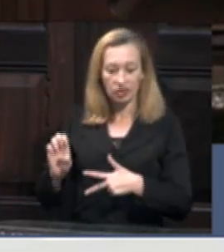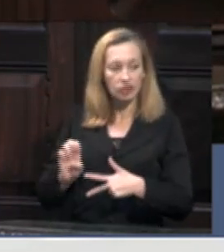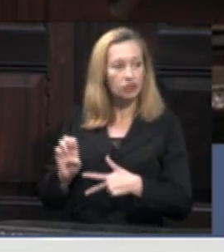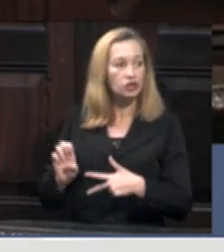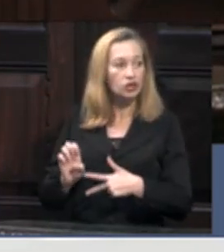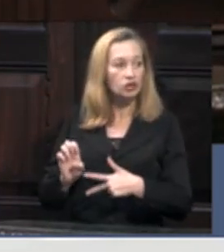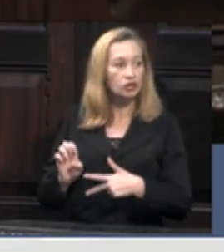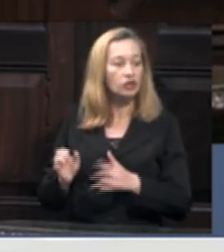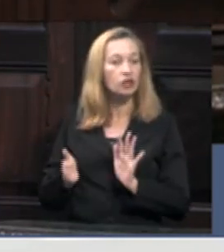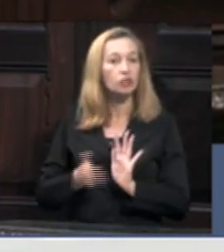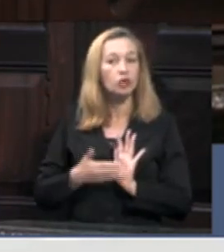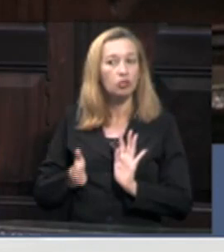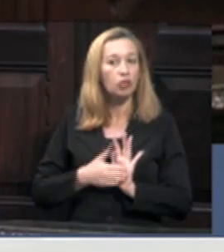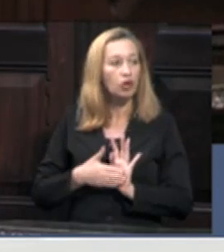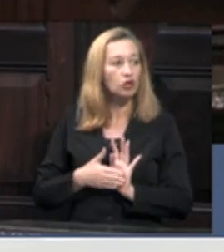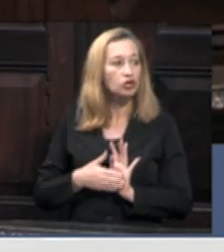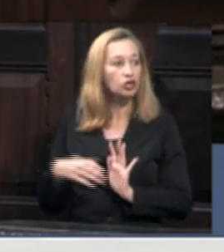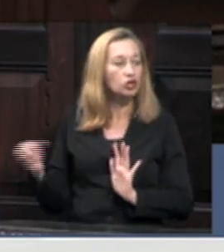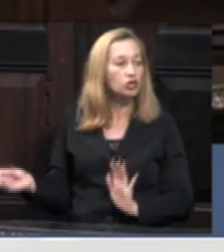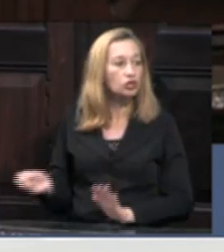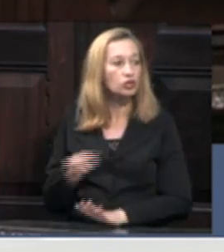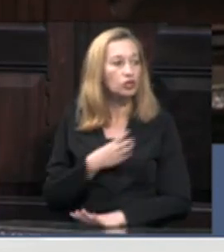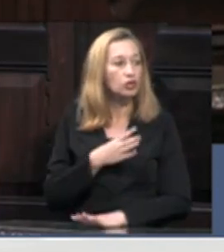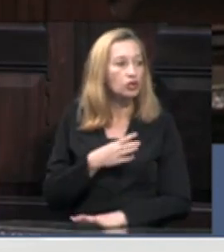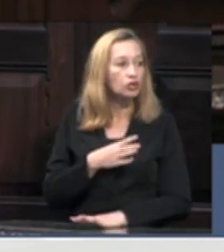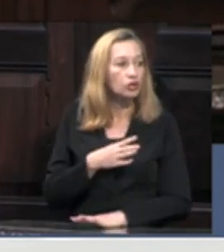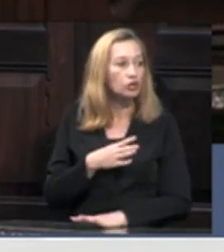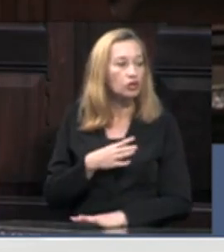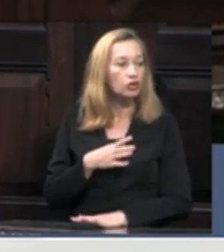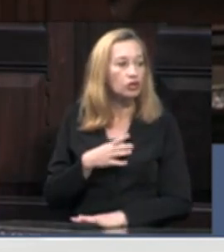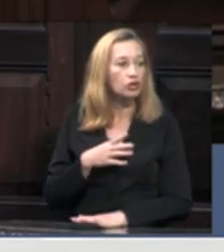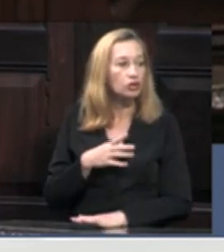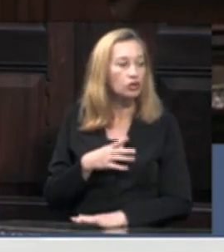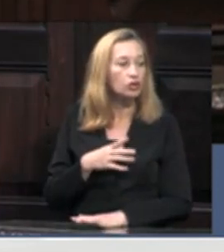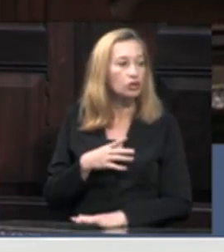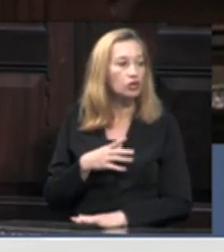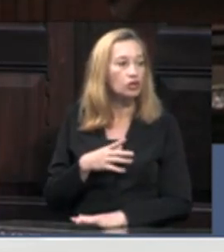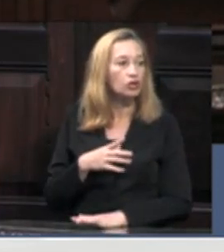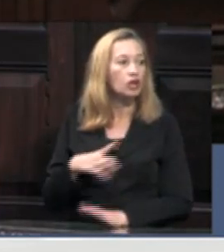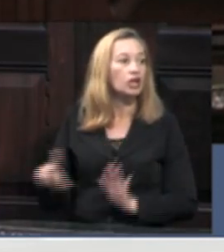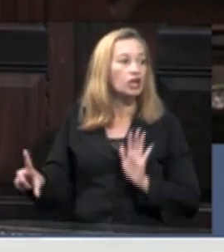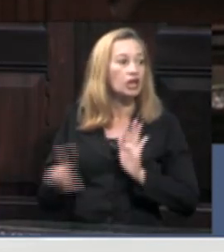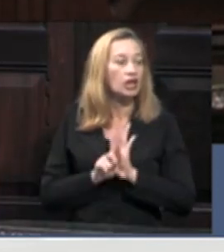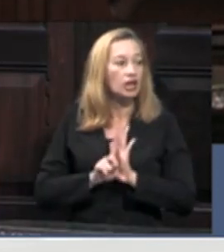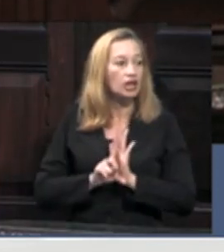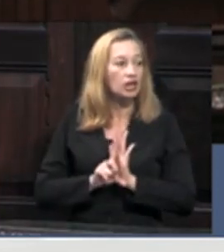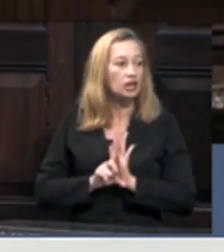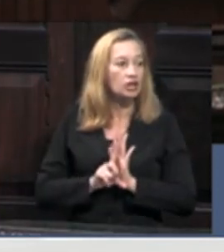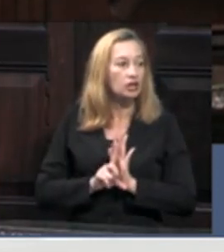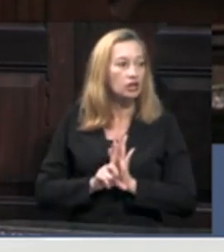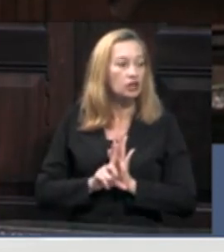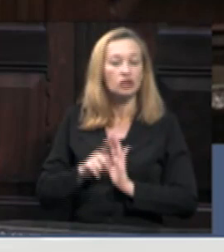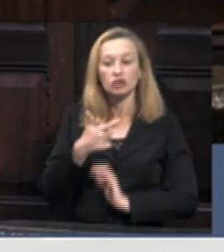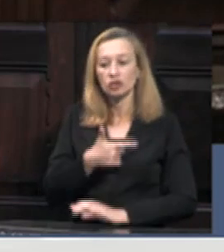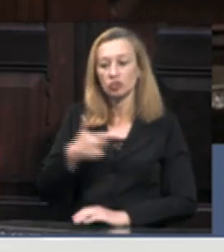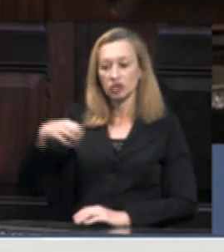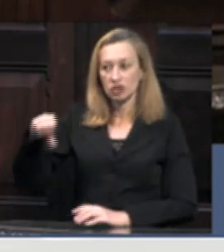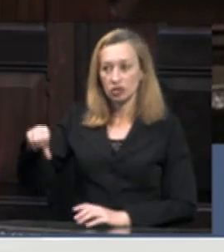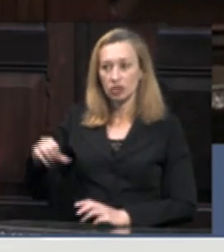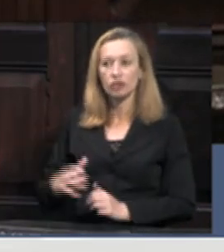propõe a nova LOA, Lei do Orçamento Anual, para